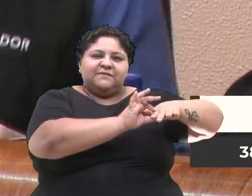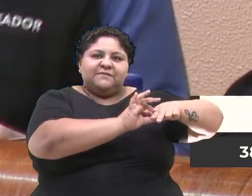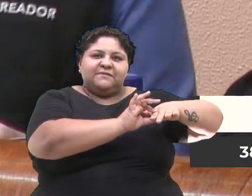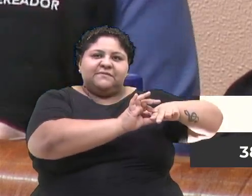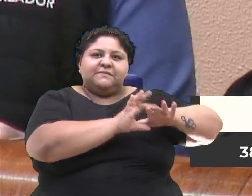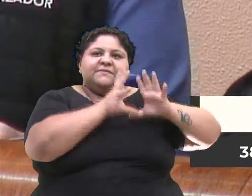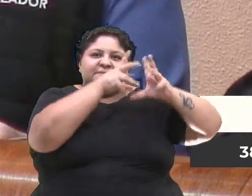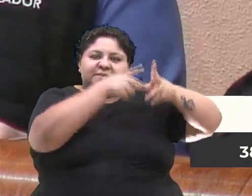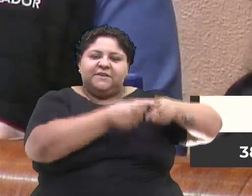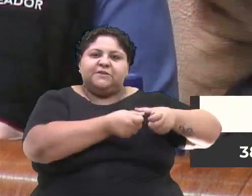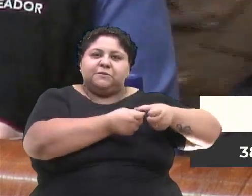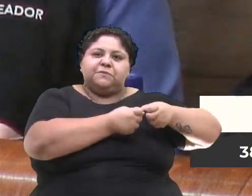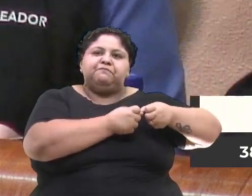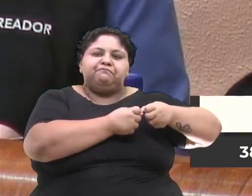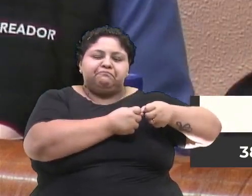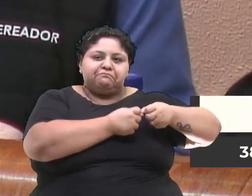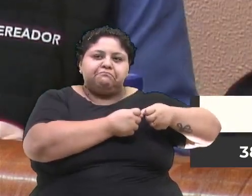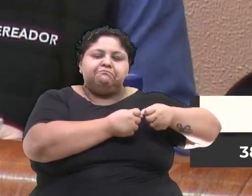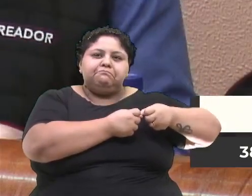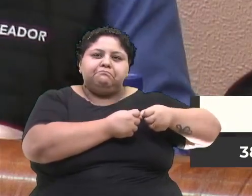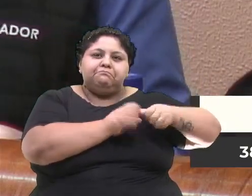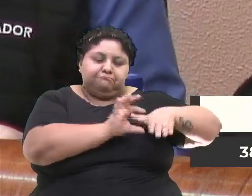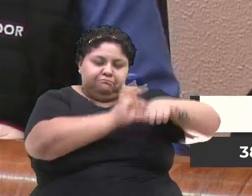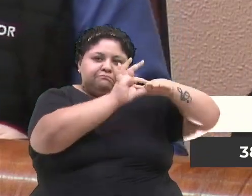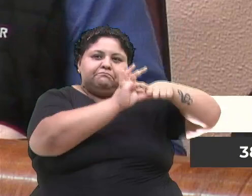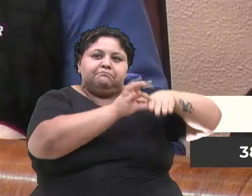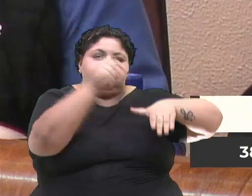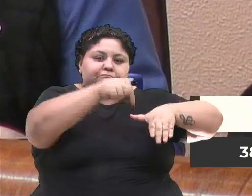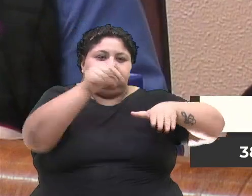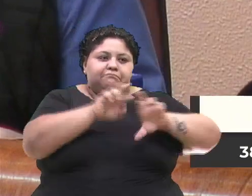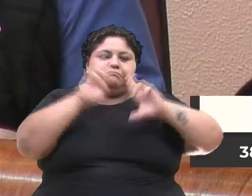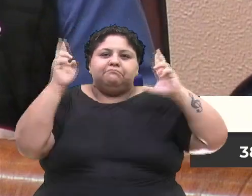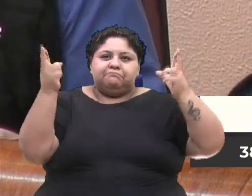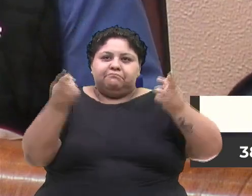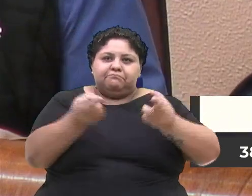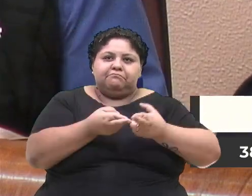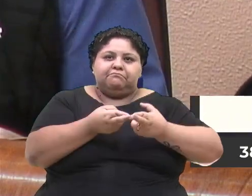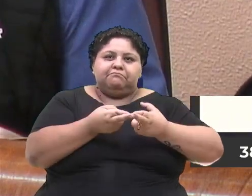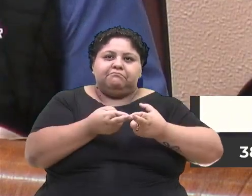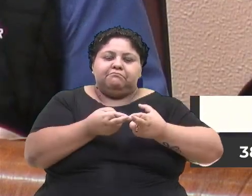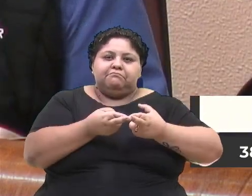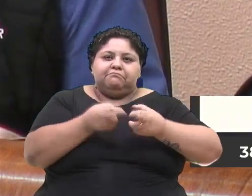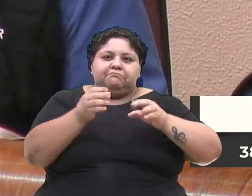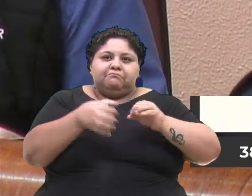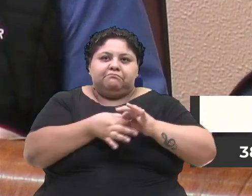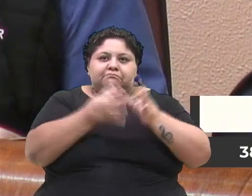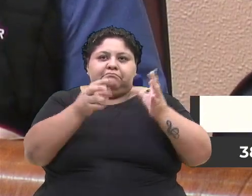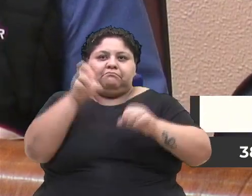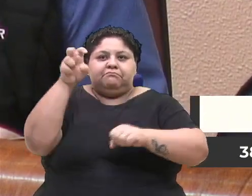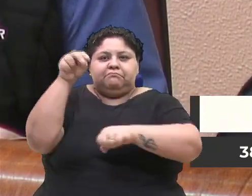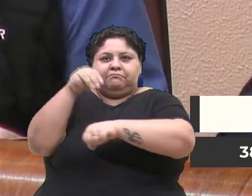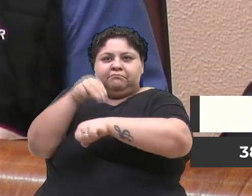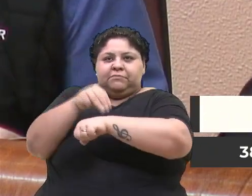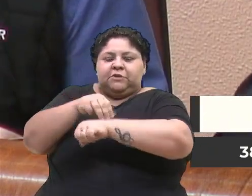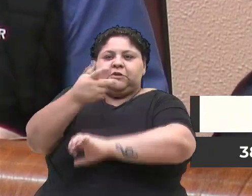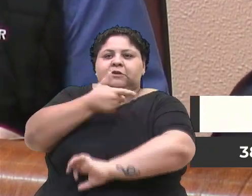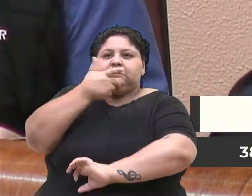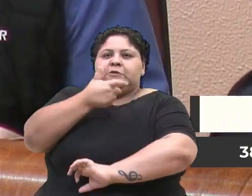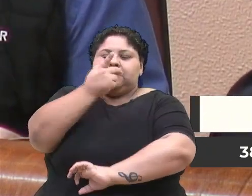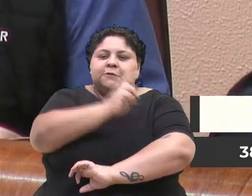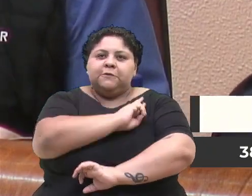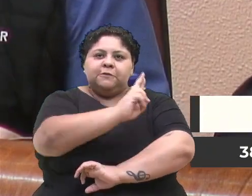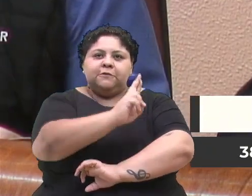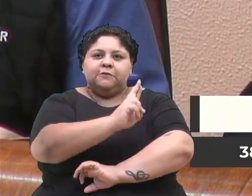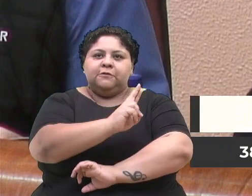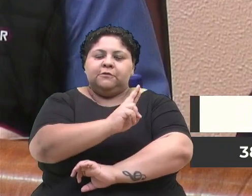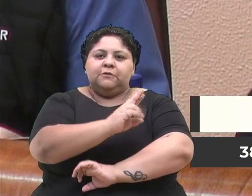anuência dos líderes, essa sessão ordinária abre espaço de 5 minutos para a manifestação de representante